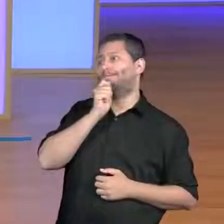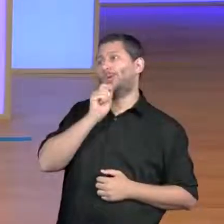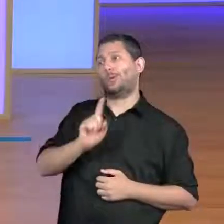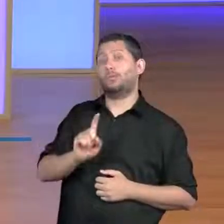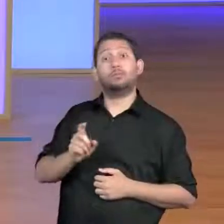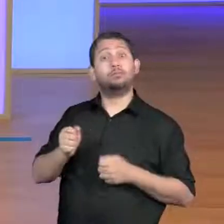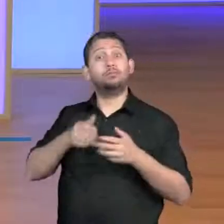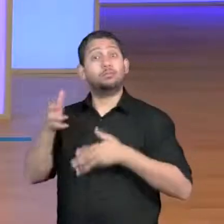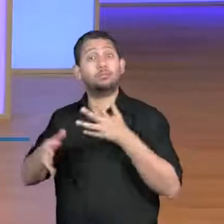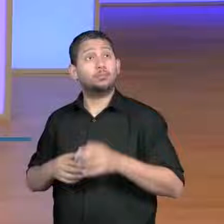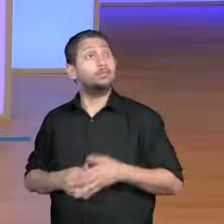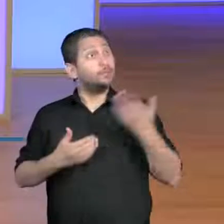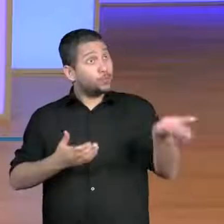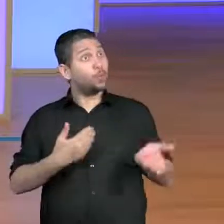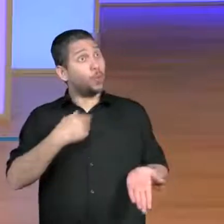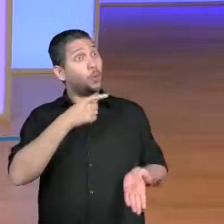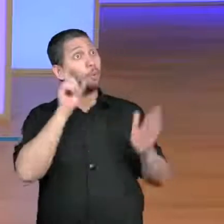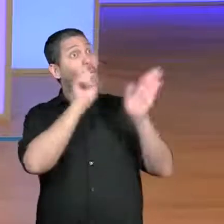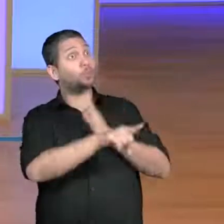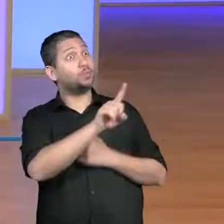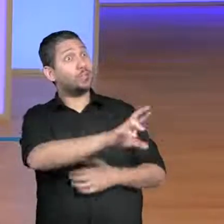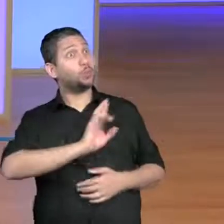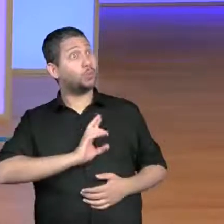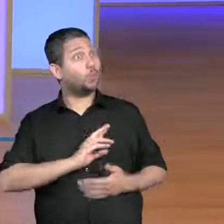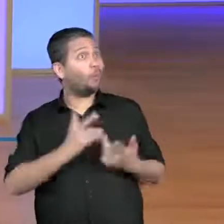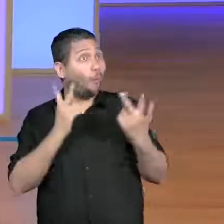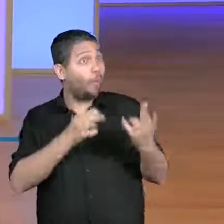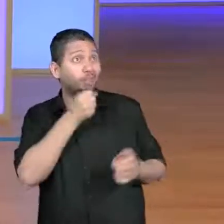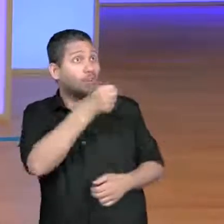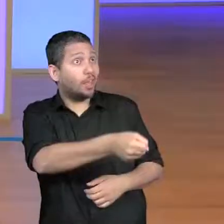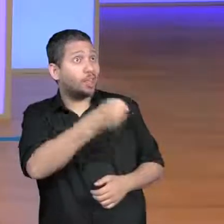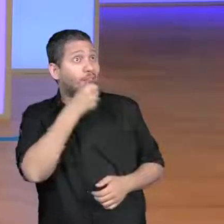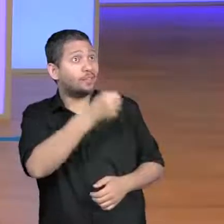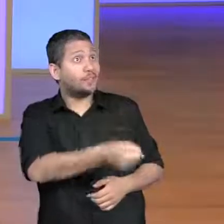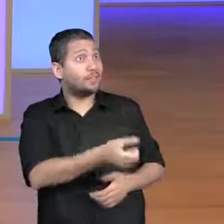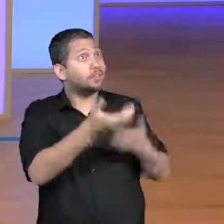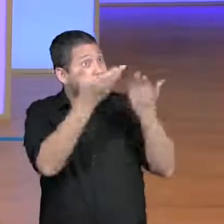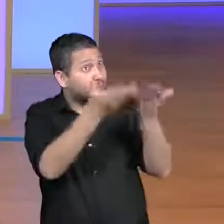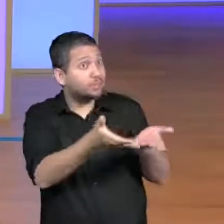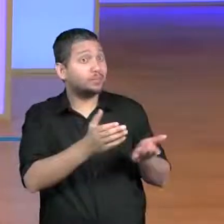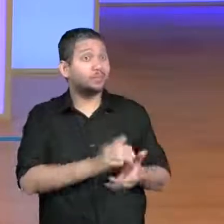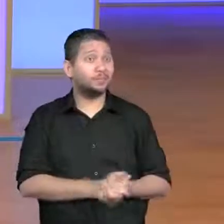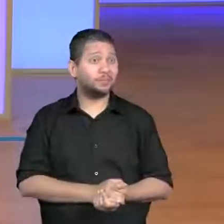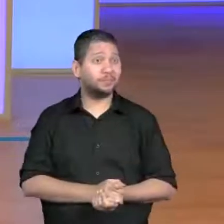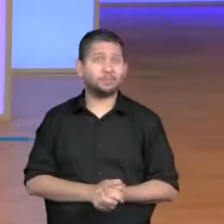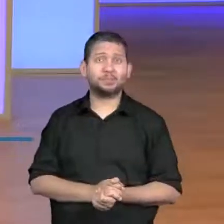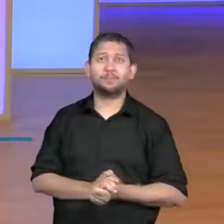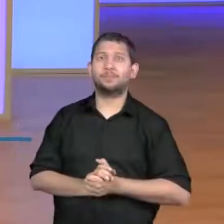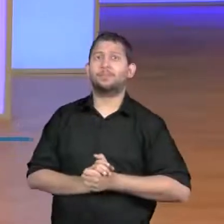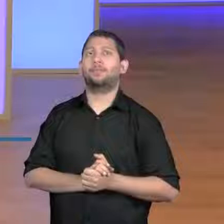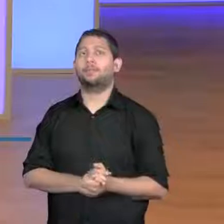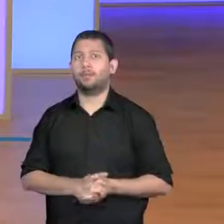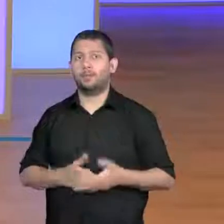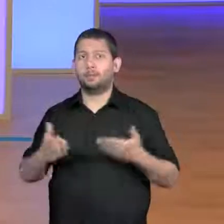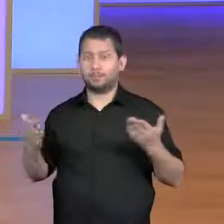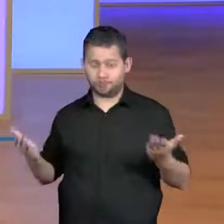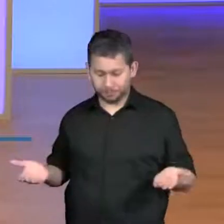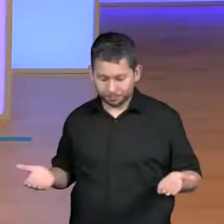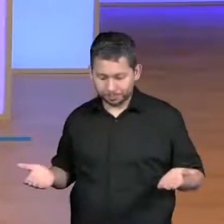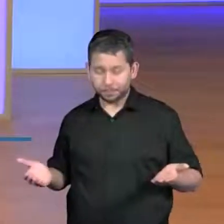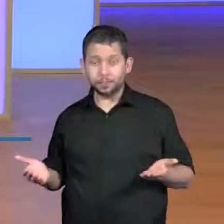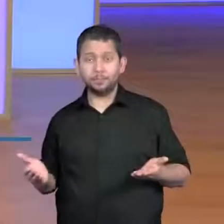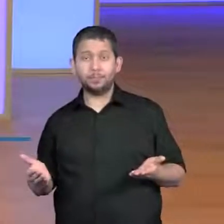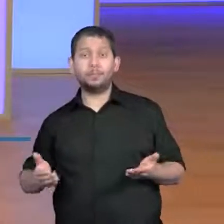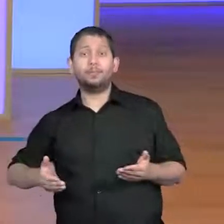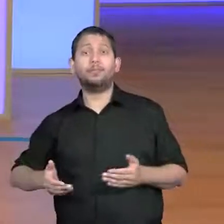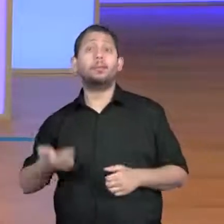eu já estou te entrevistando? Verdade, professor Seba, olha só. Estou entrevistando já a professora Ana Lu. Olha só, professora.